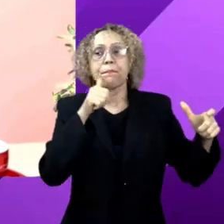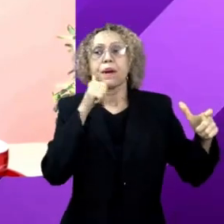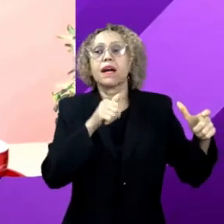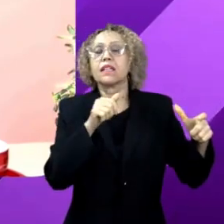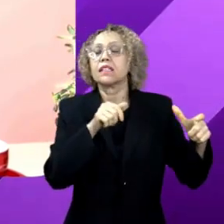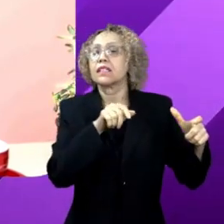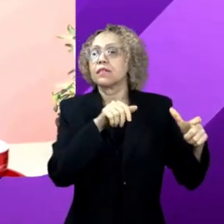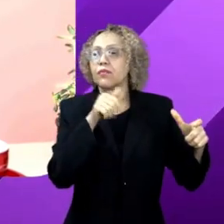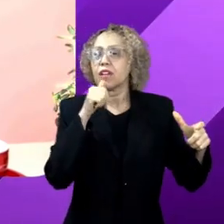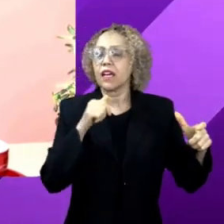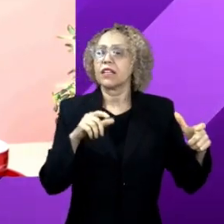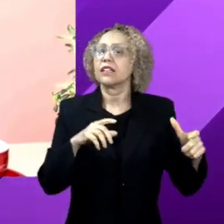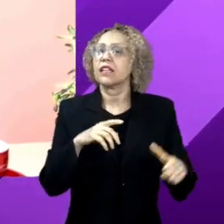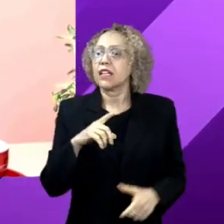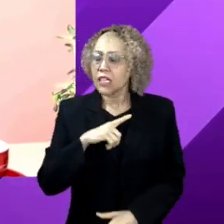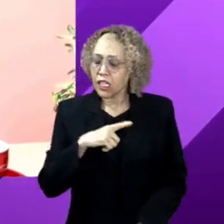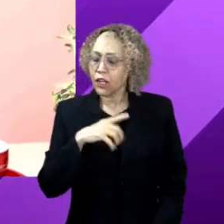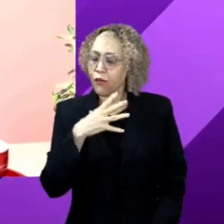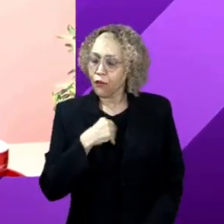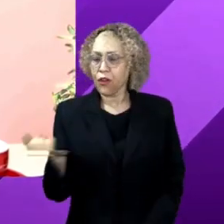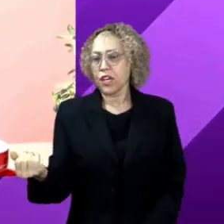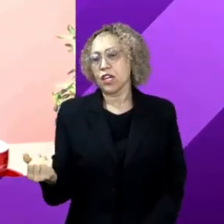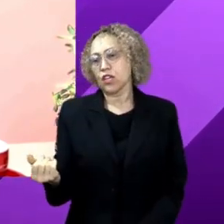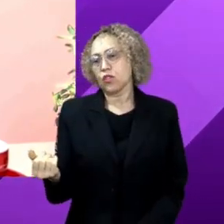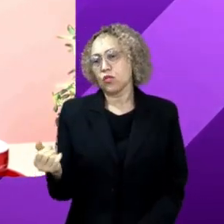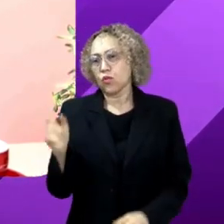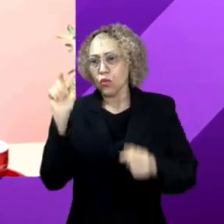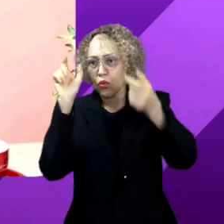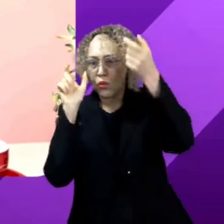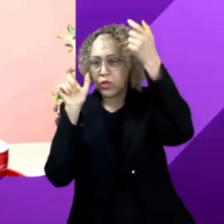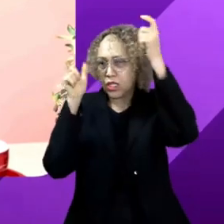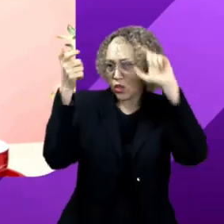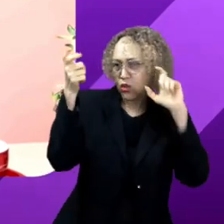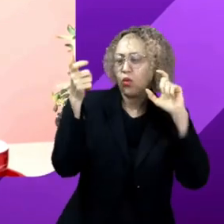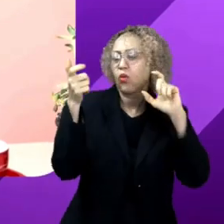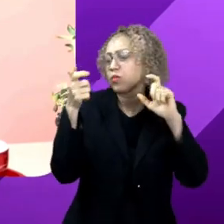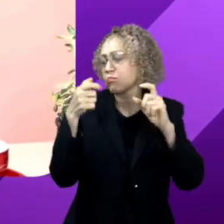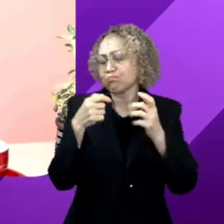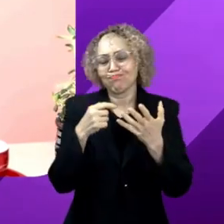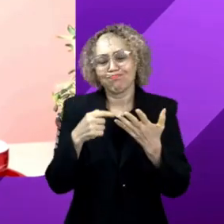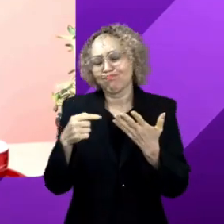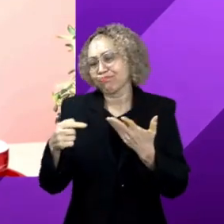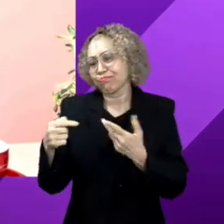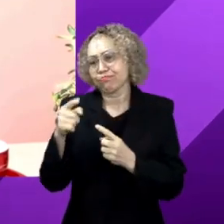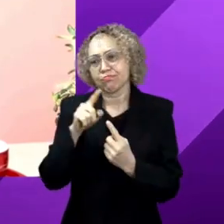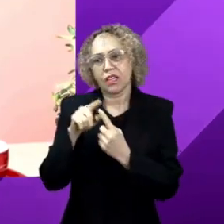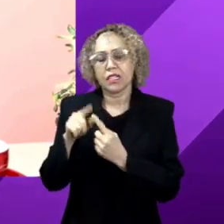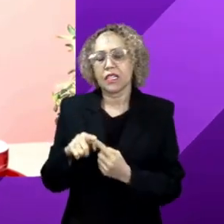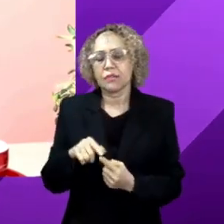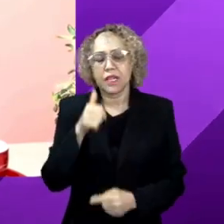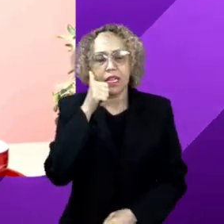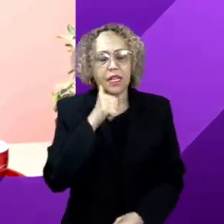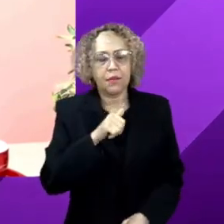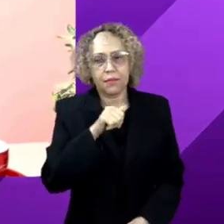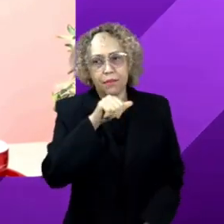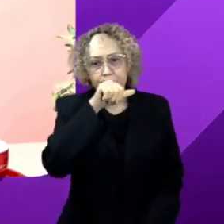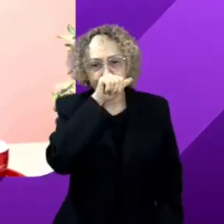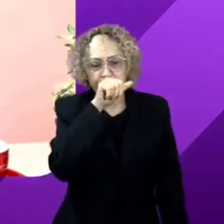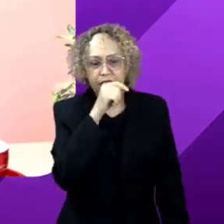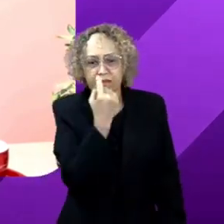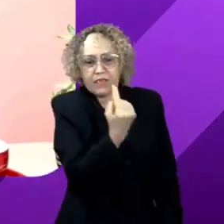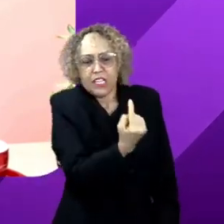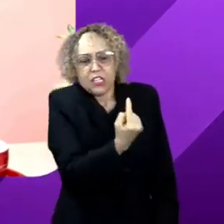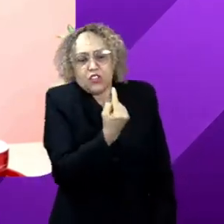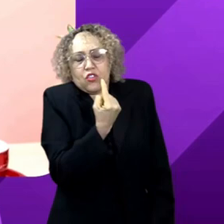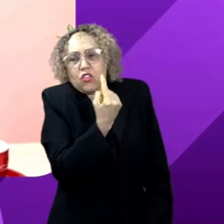de crianças com deficiência, elas acabam se tornando também mães solo, porque é comum que os